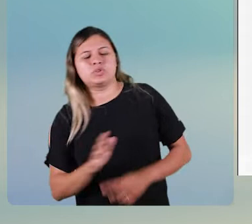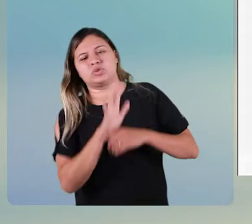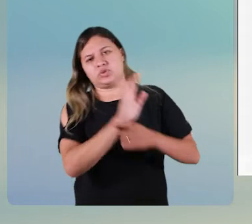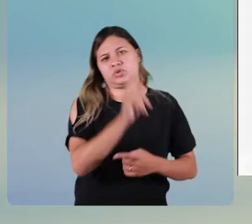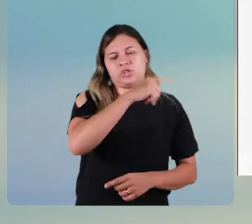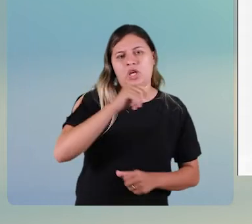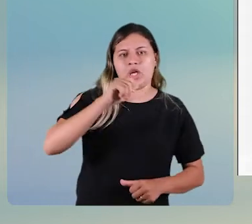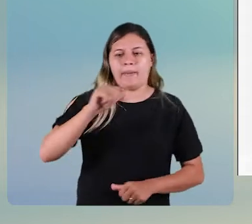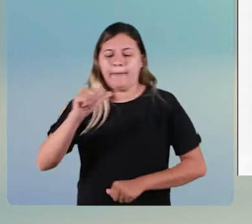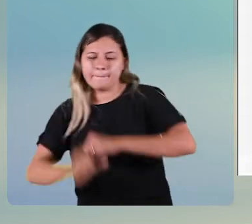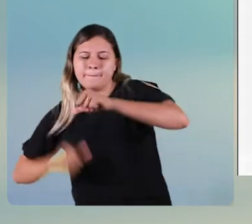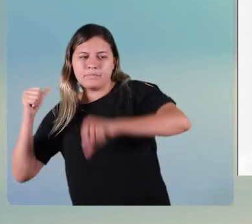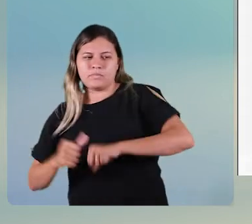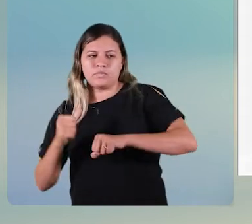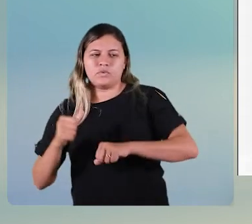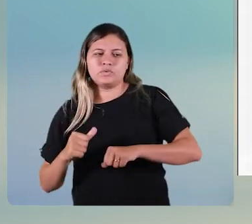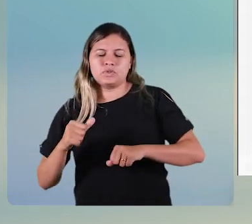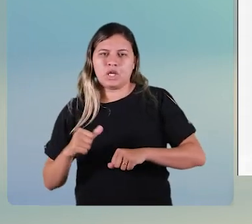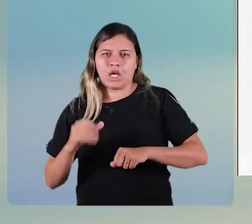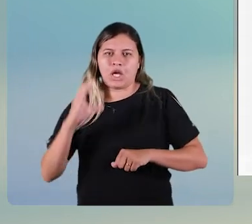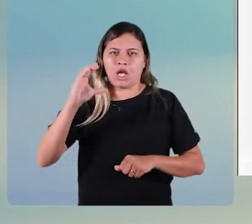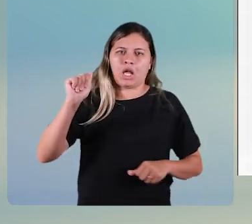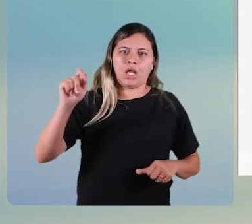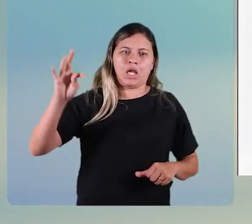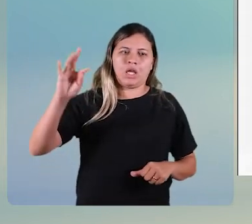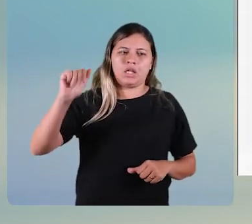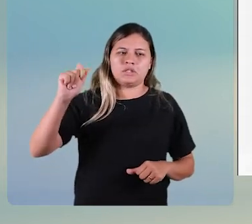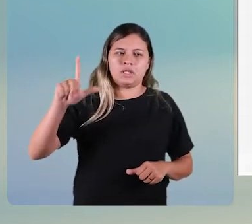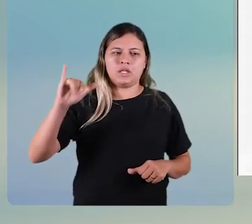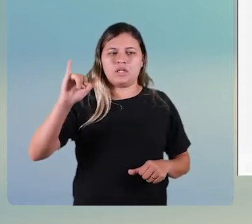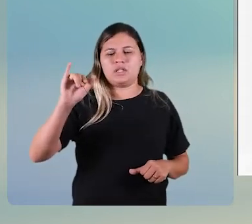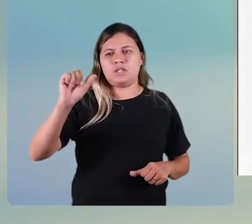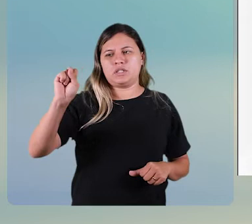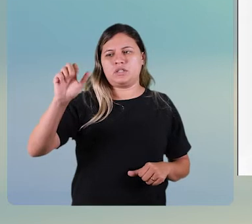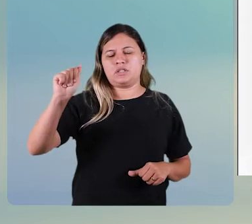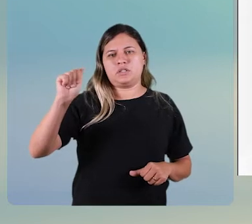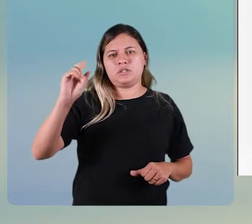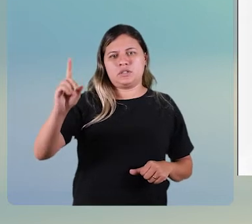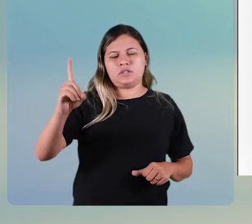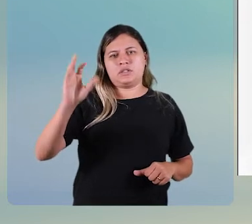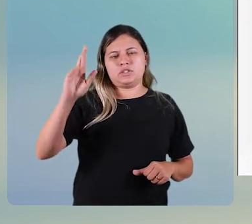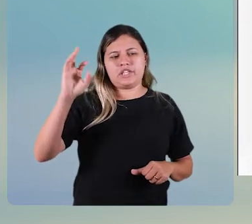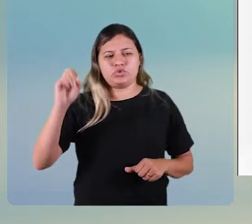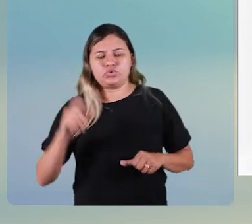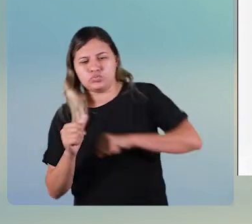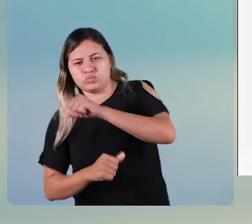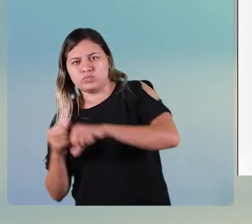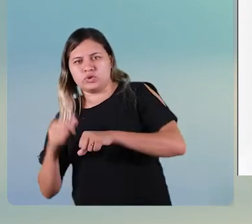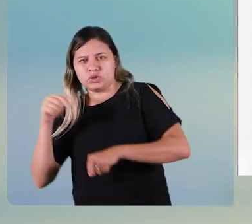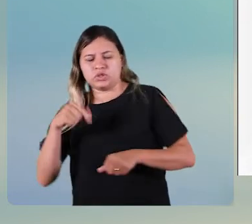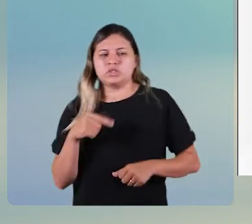um álcool, certo? Na presença de um catalisador, e aí vai gerar o quê? Um éster, como vocês estão vendo depois da seta, né? Esse